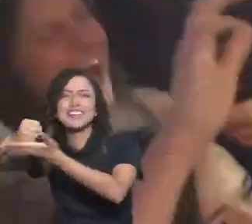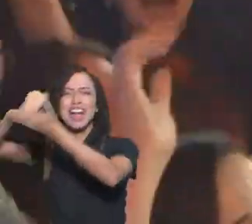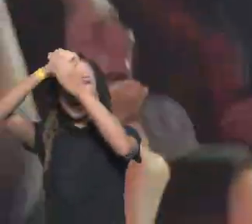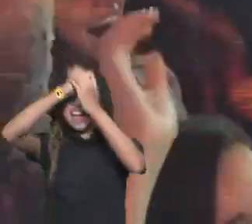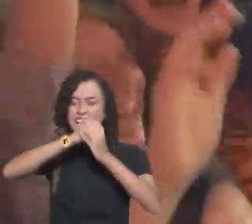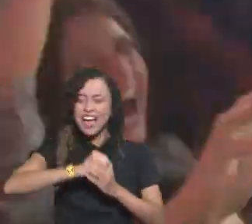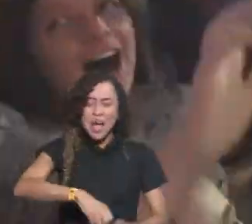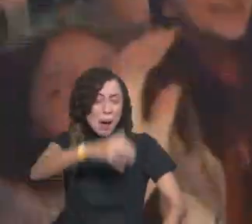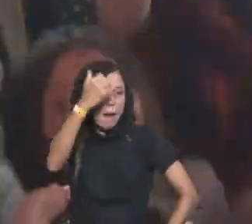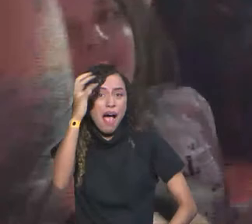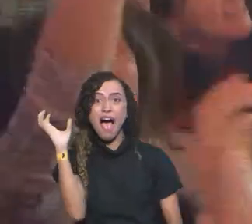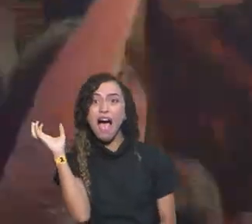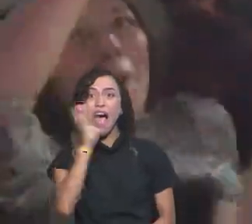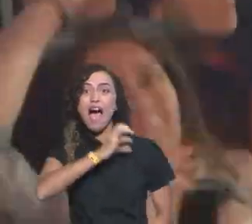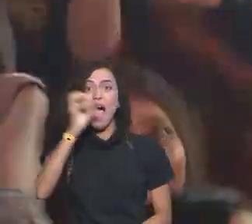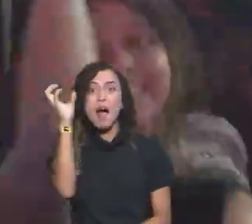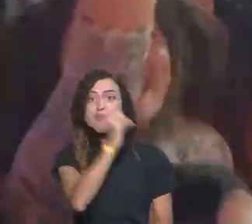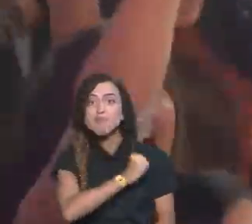deixa